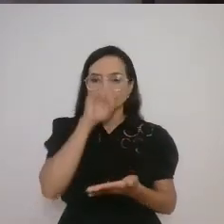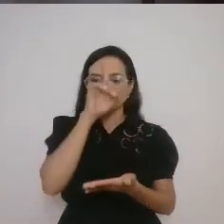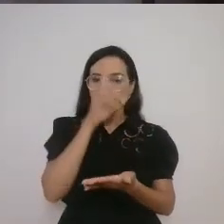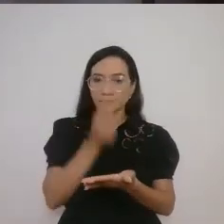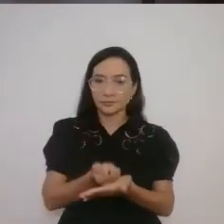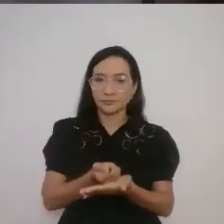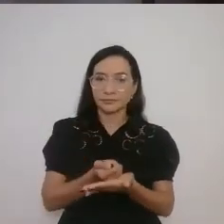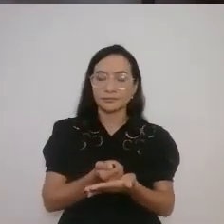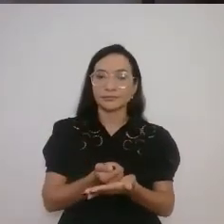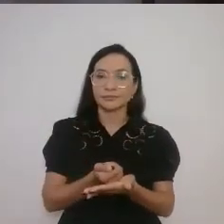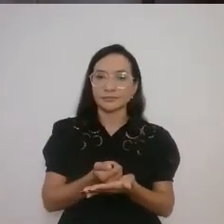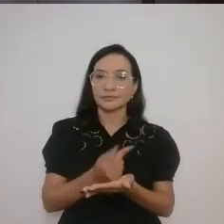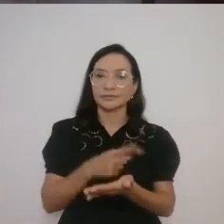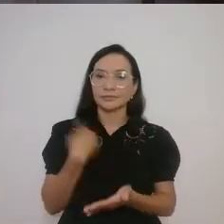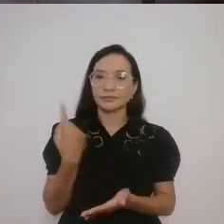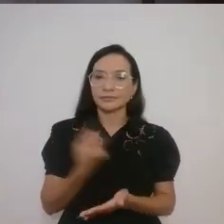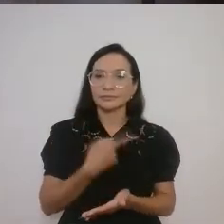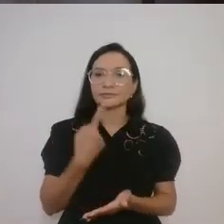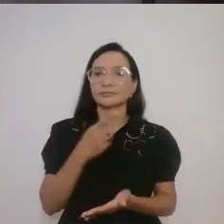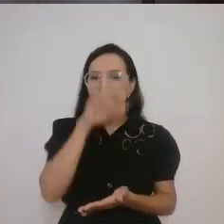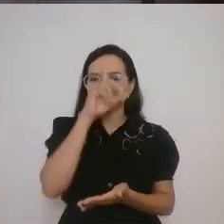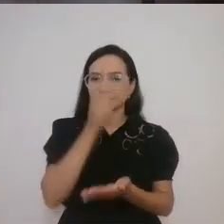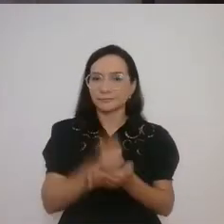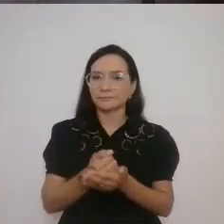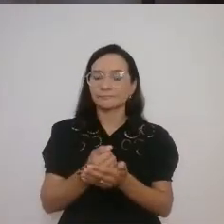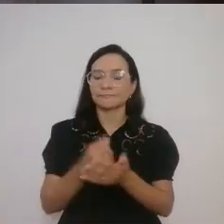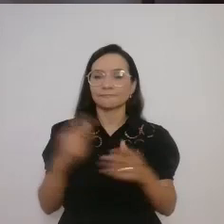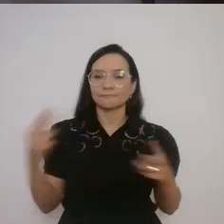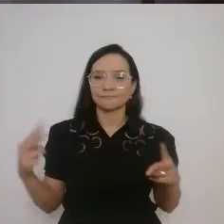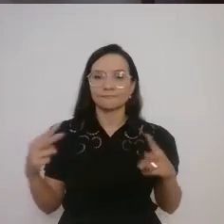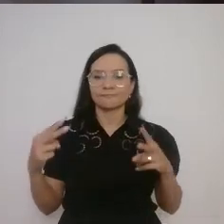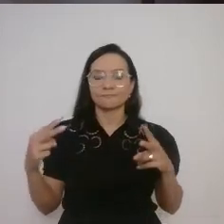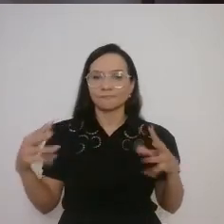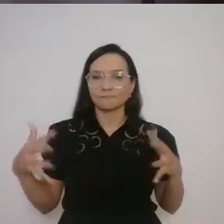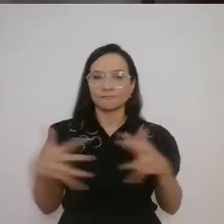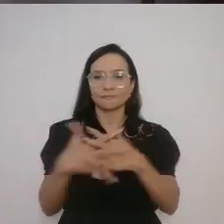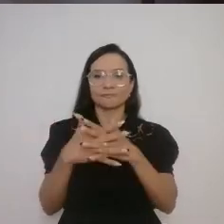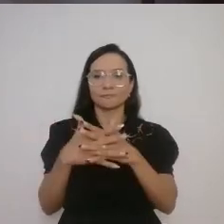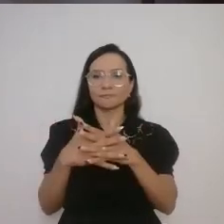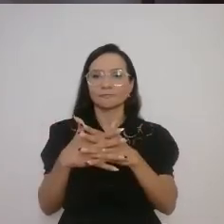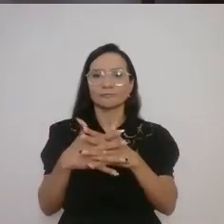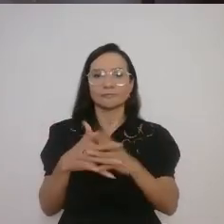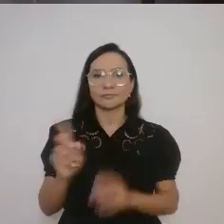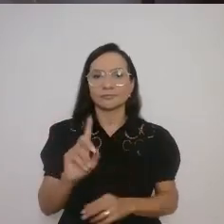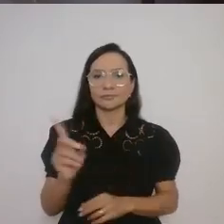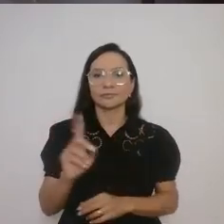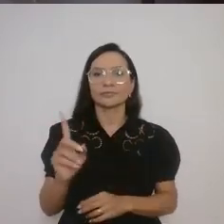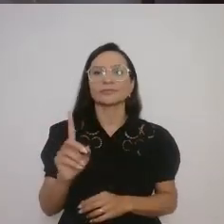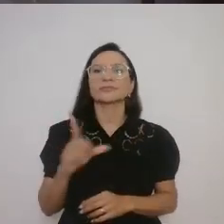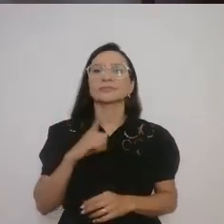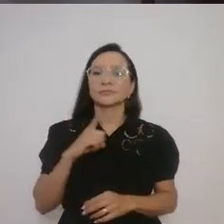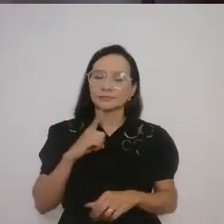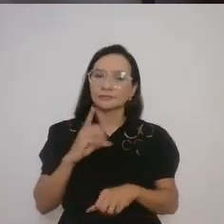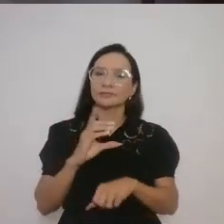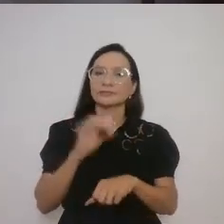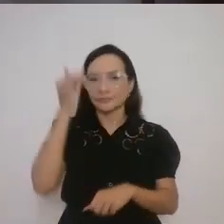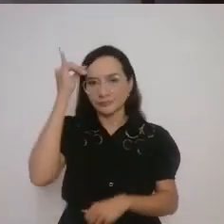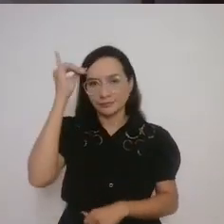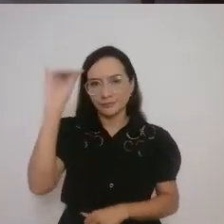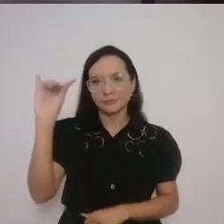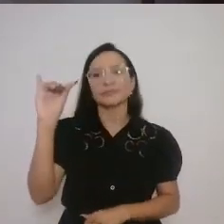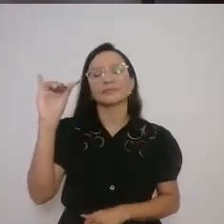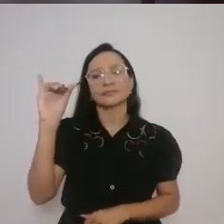que nossas decisões não se conflitem. Essa é uma questão prevista no Código, evitar decisões